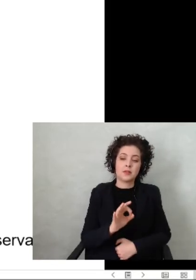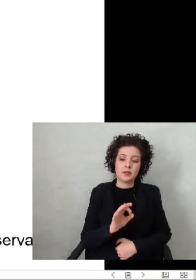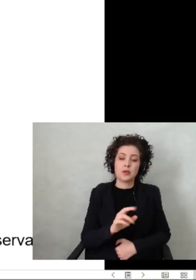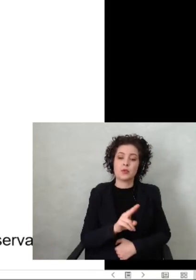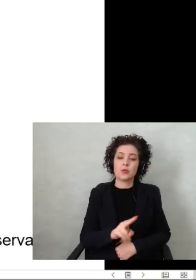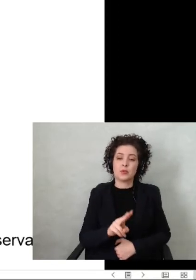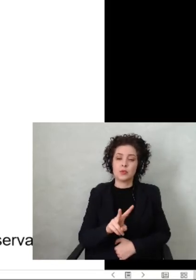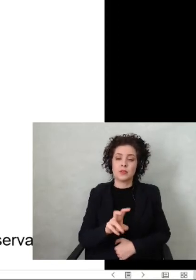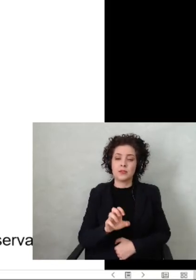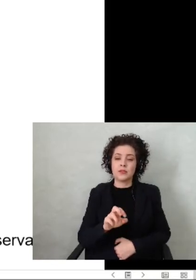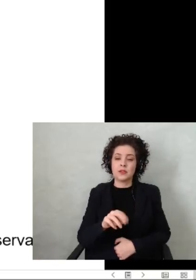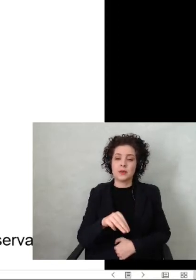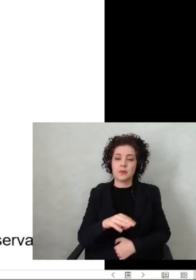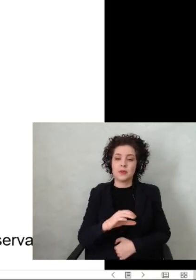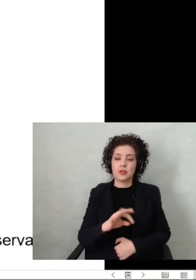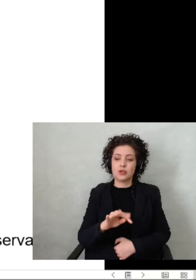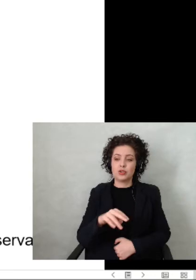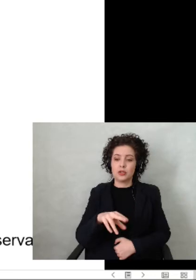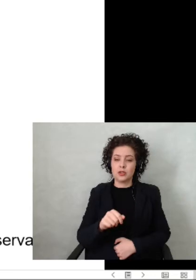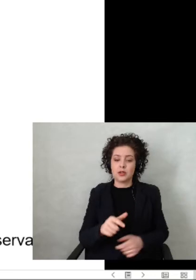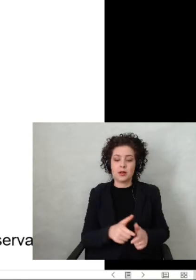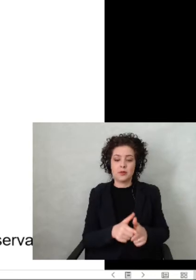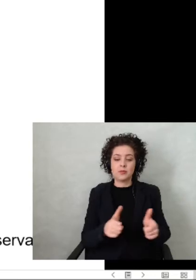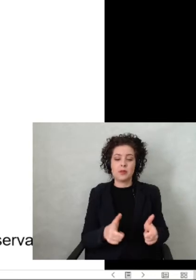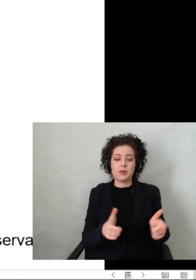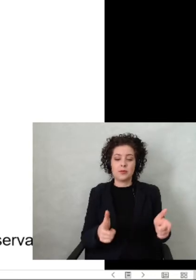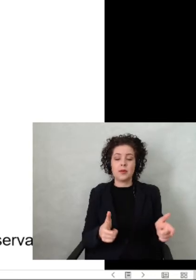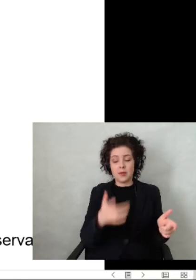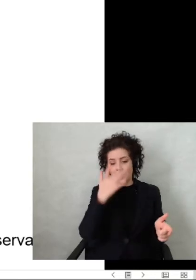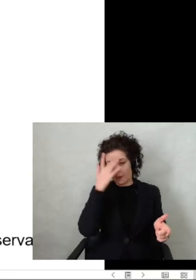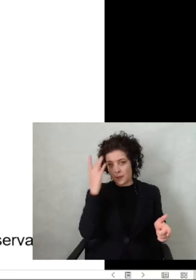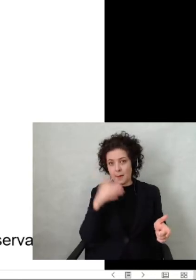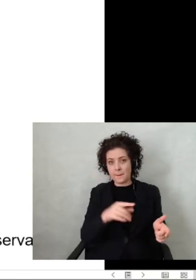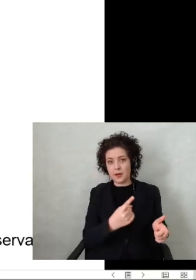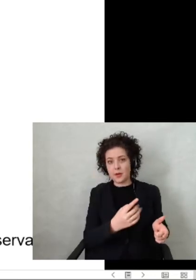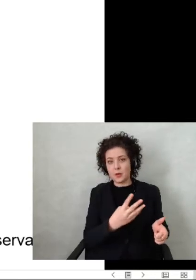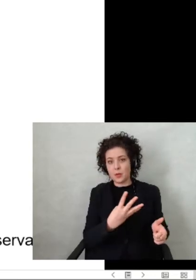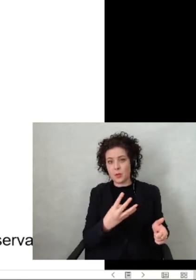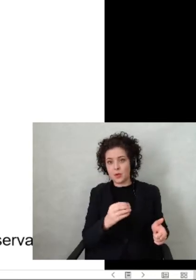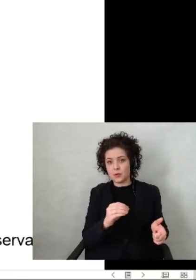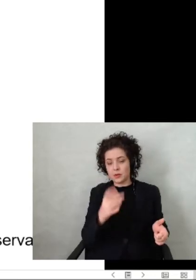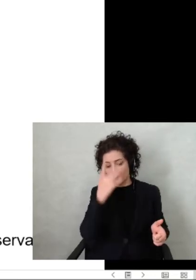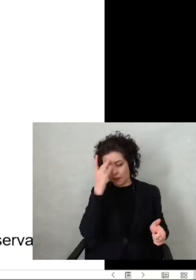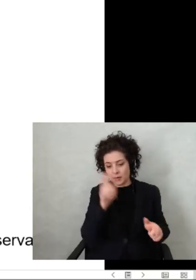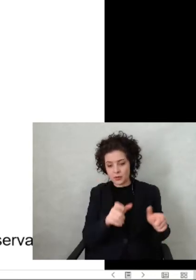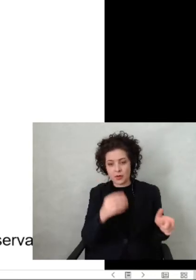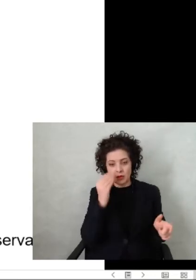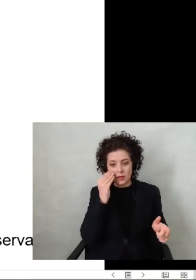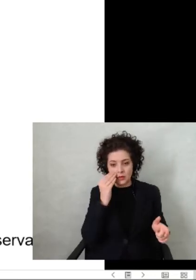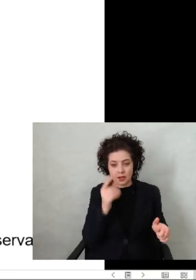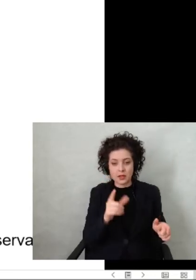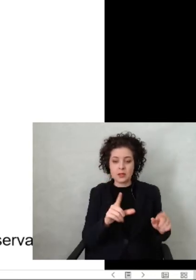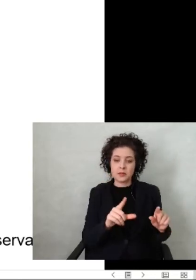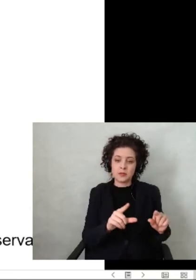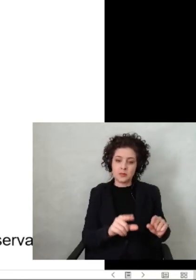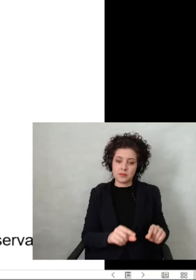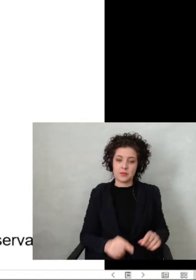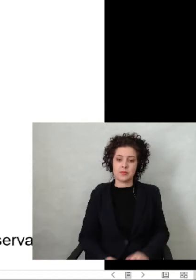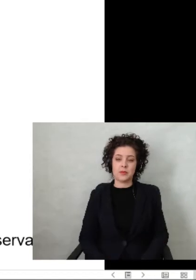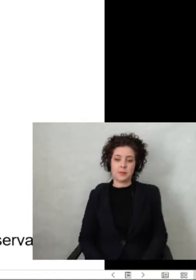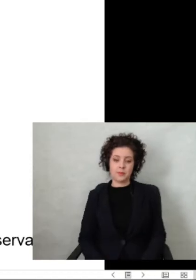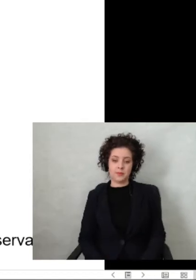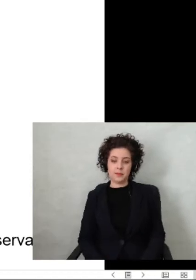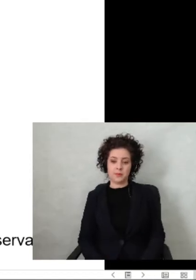quantidade grande de pacientes, mais de 1.400 pacientes, foi menor. Parece que é